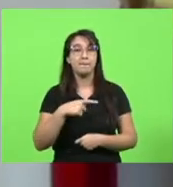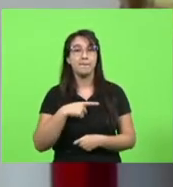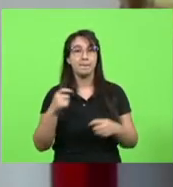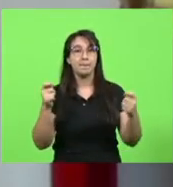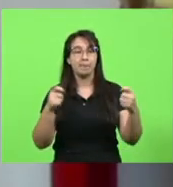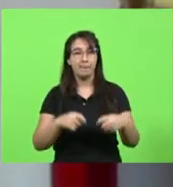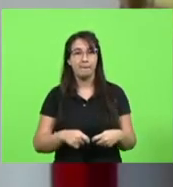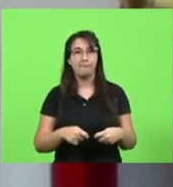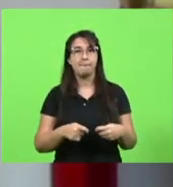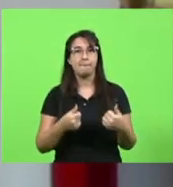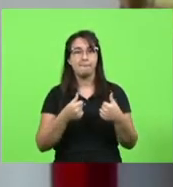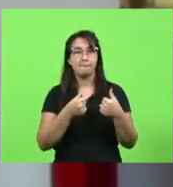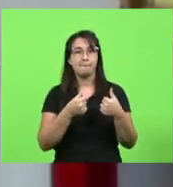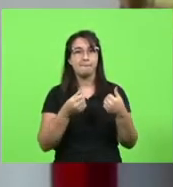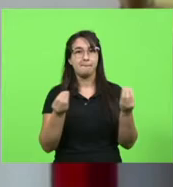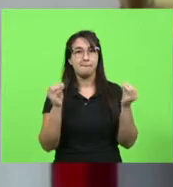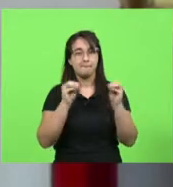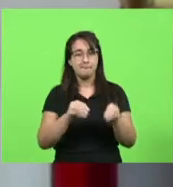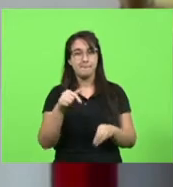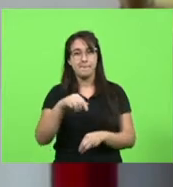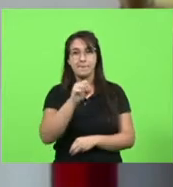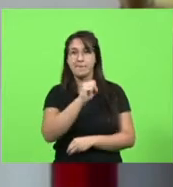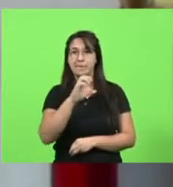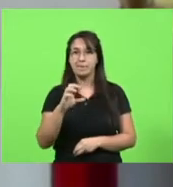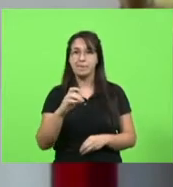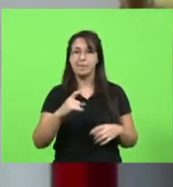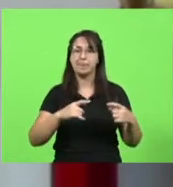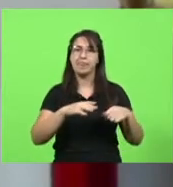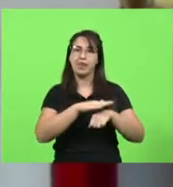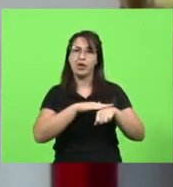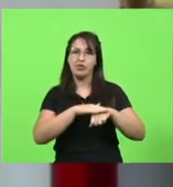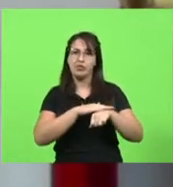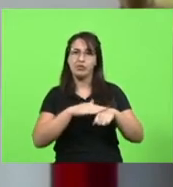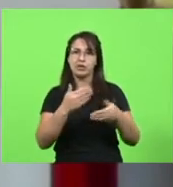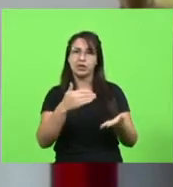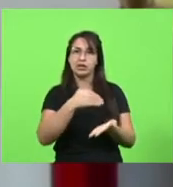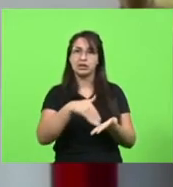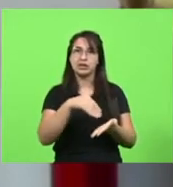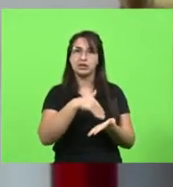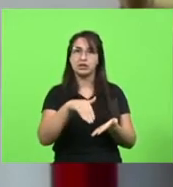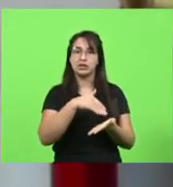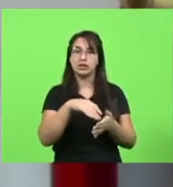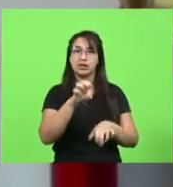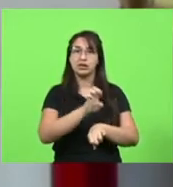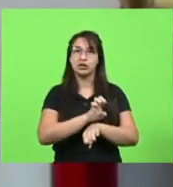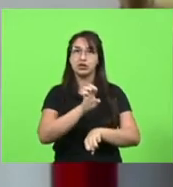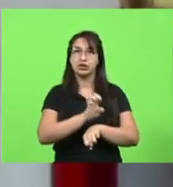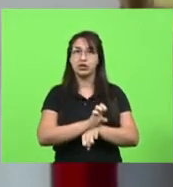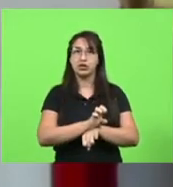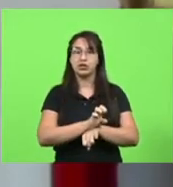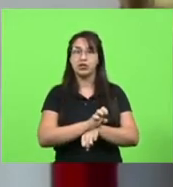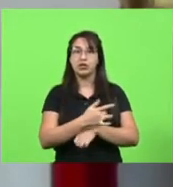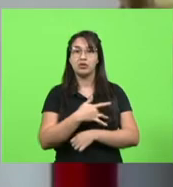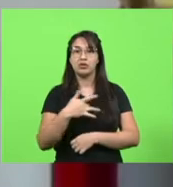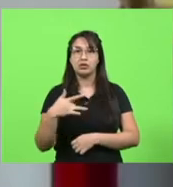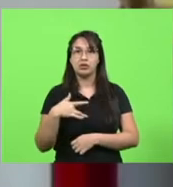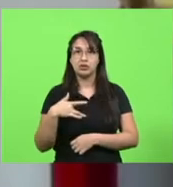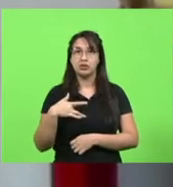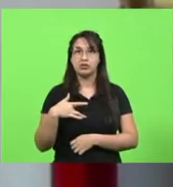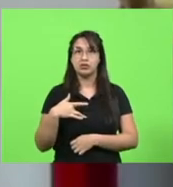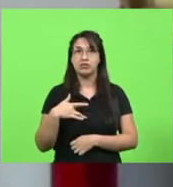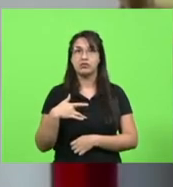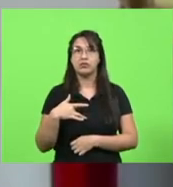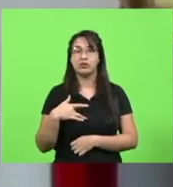Santa Catarina um diálogo com a secretária estadual de saúde,